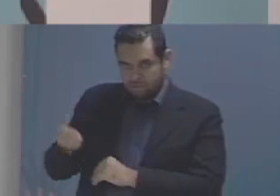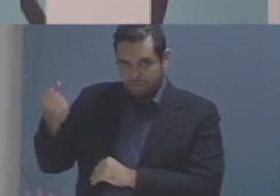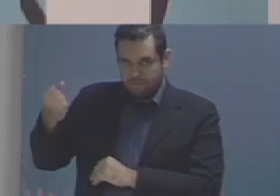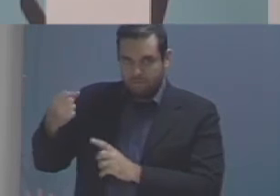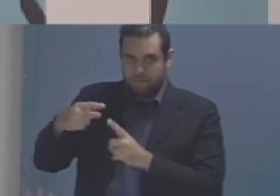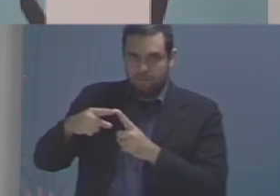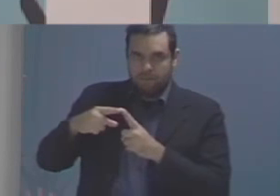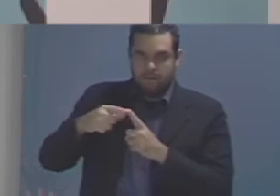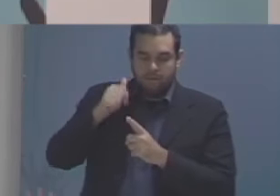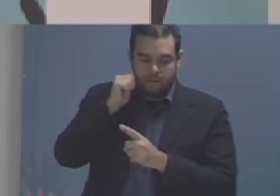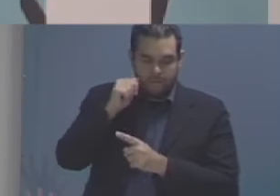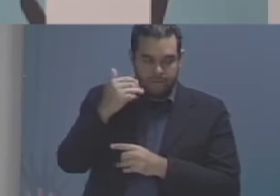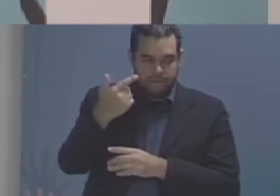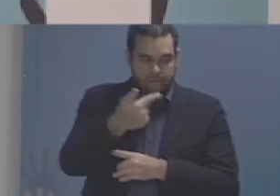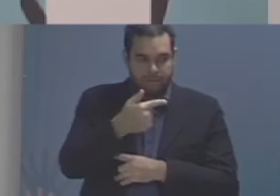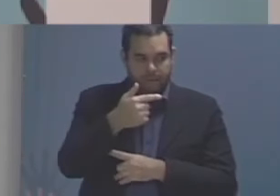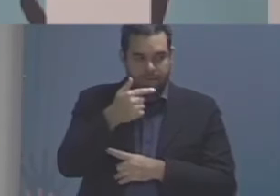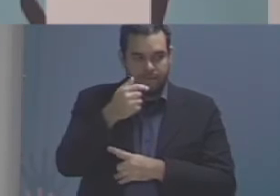Grande do Sul,